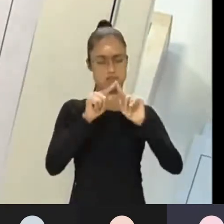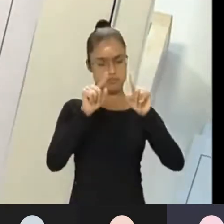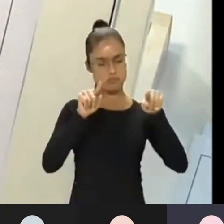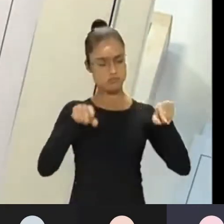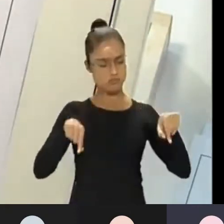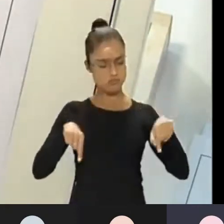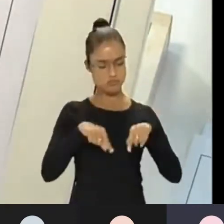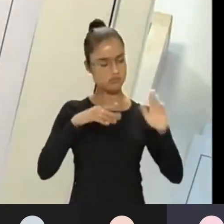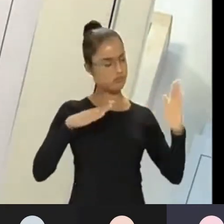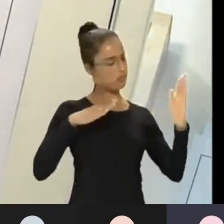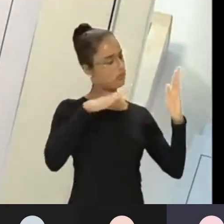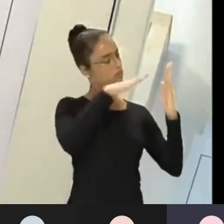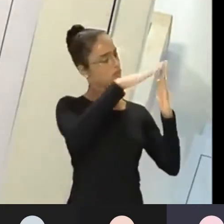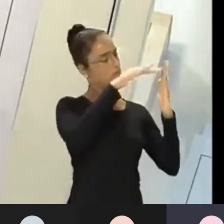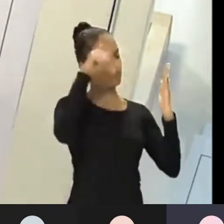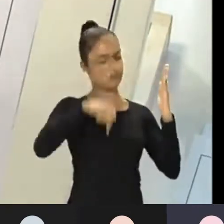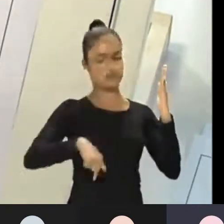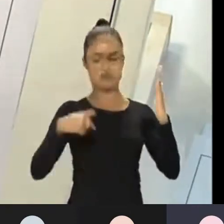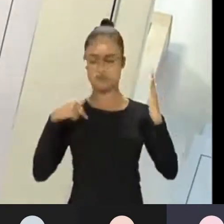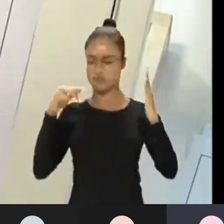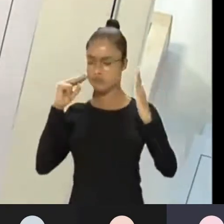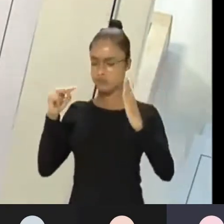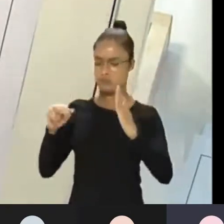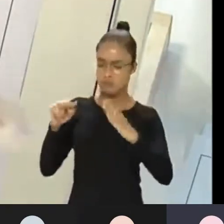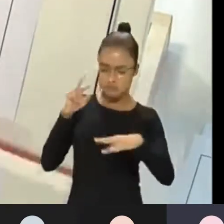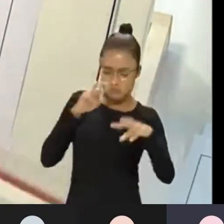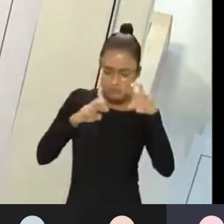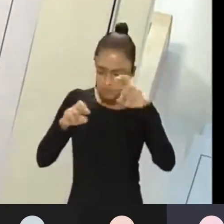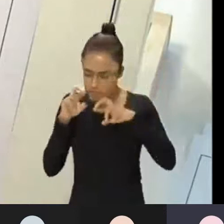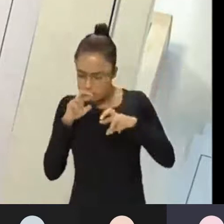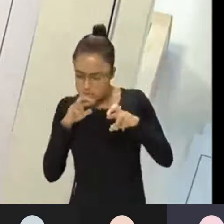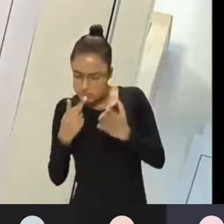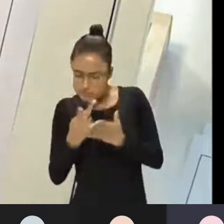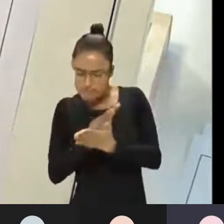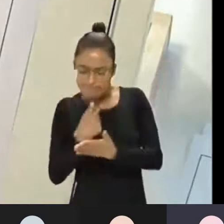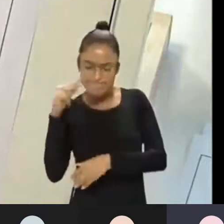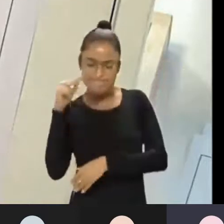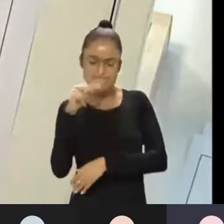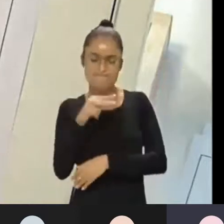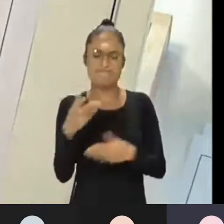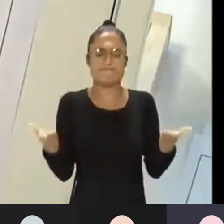Tem uma medida que não mediu corretamente, eu vou checar.